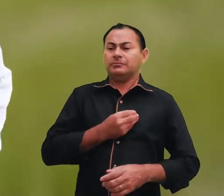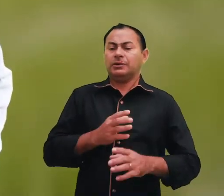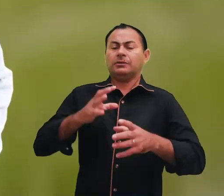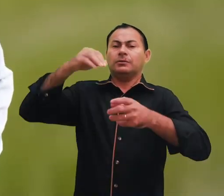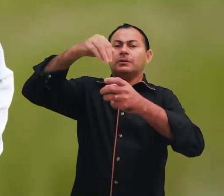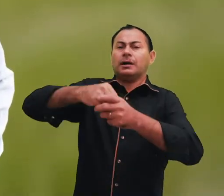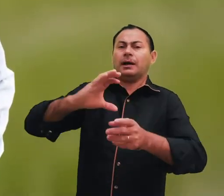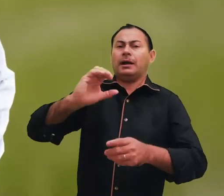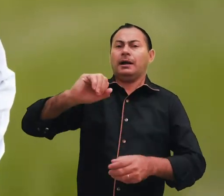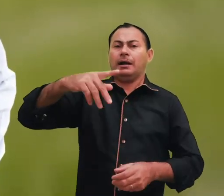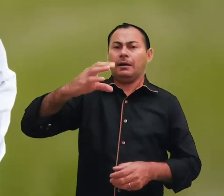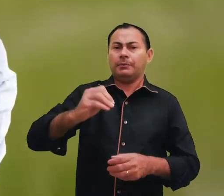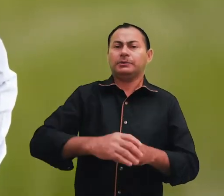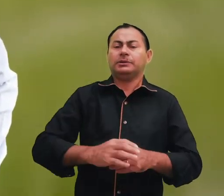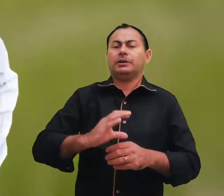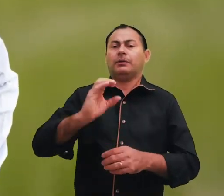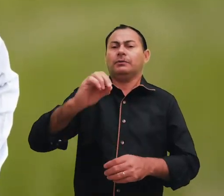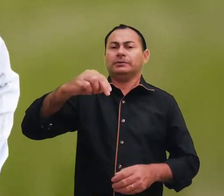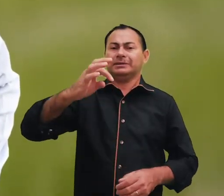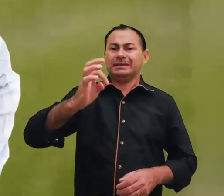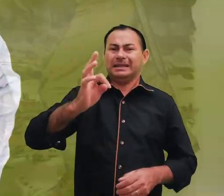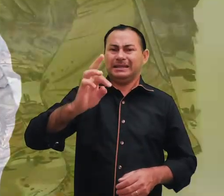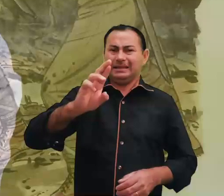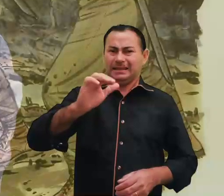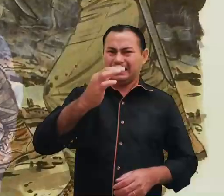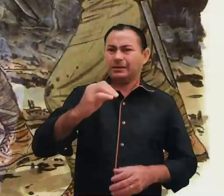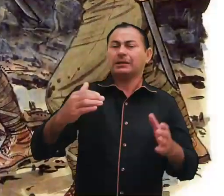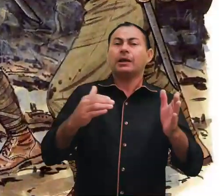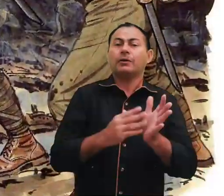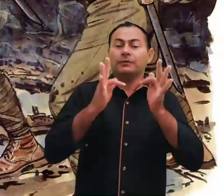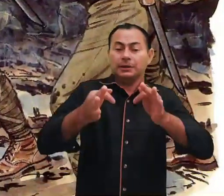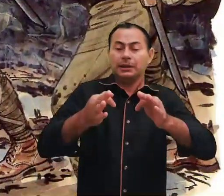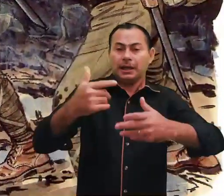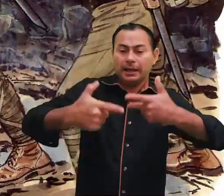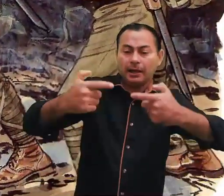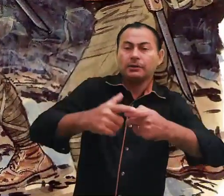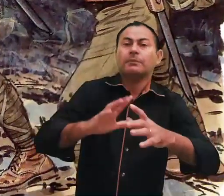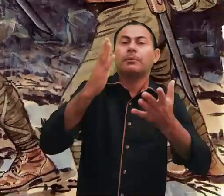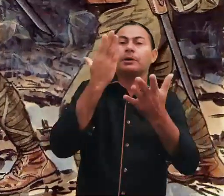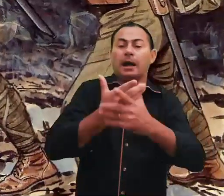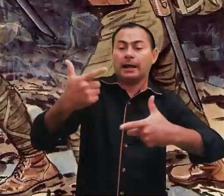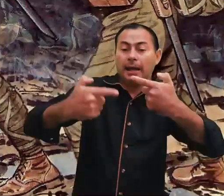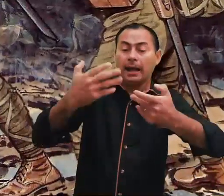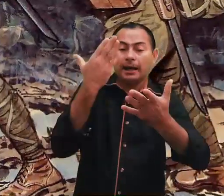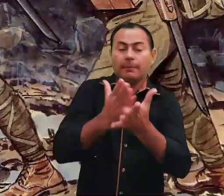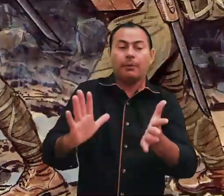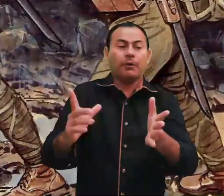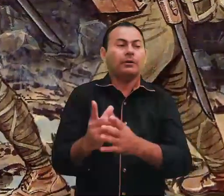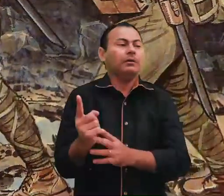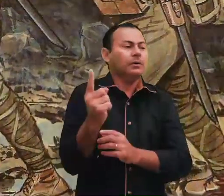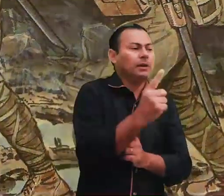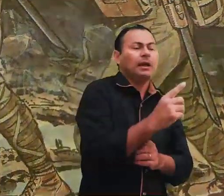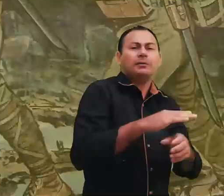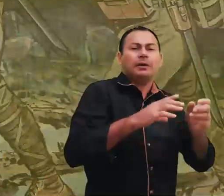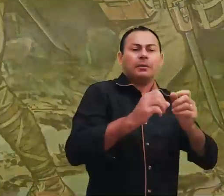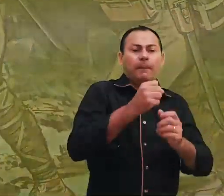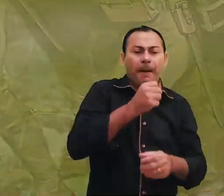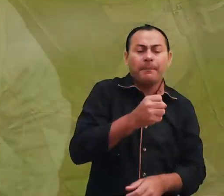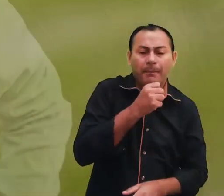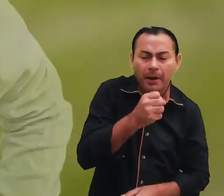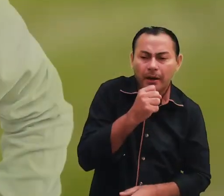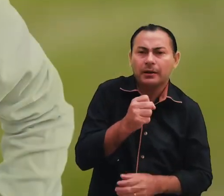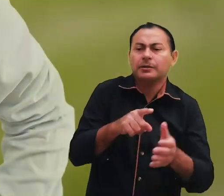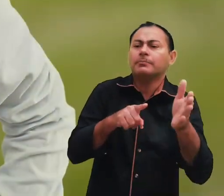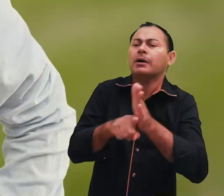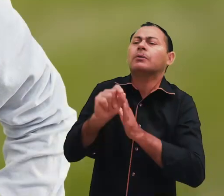de concentração até o final da guerra. Depois que a guerra acabou, esse homem foi entrevistado. Perguntaram a